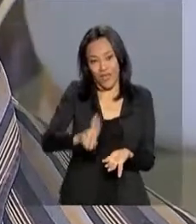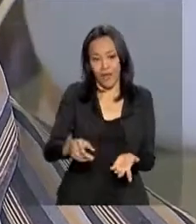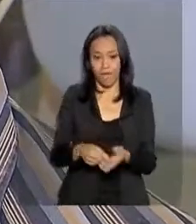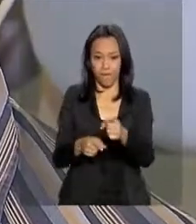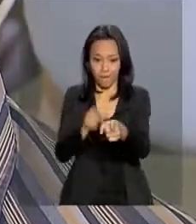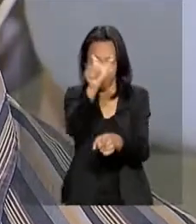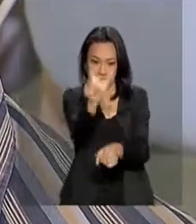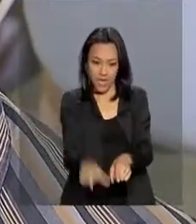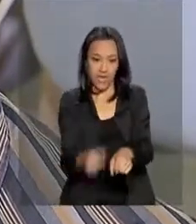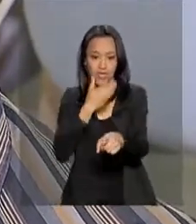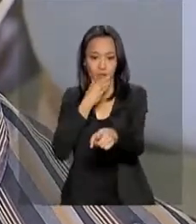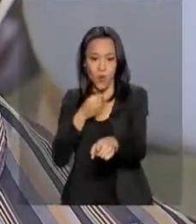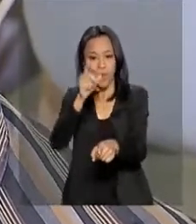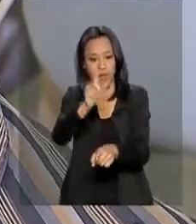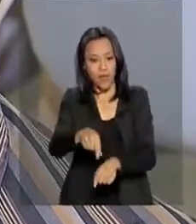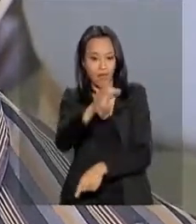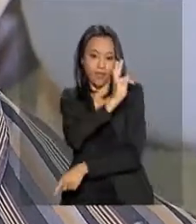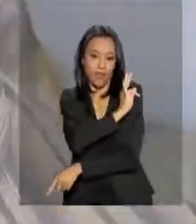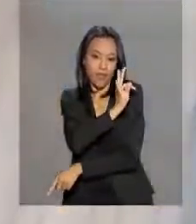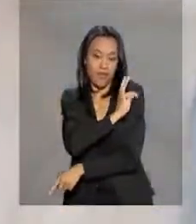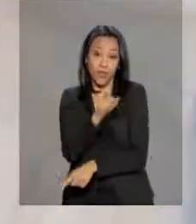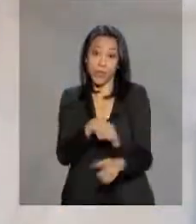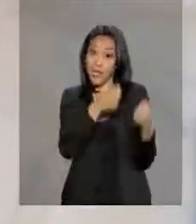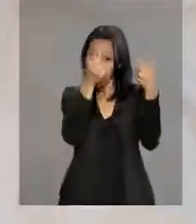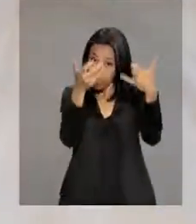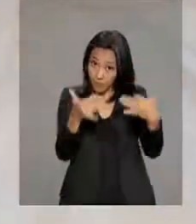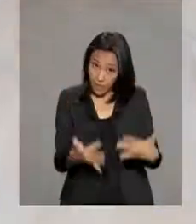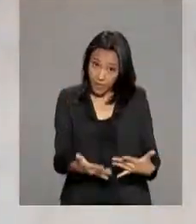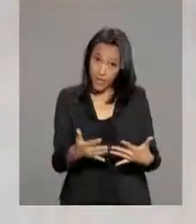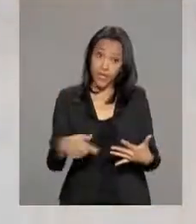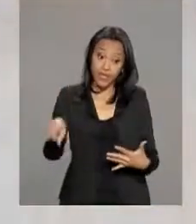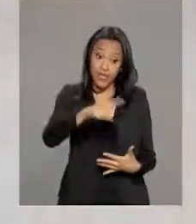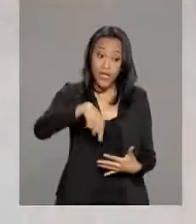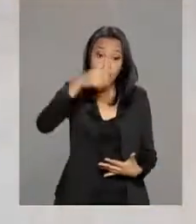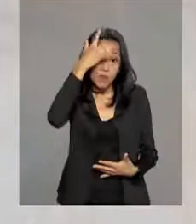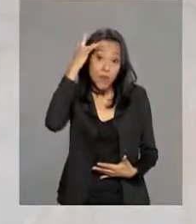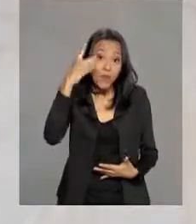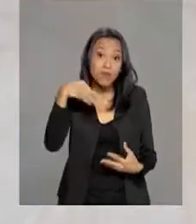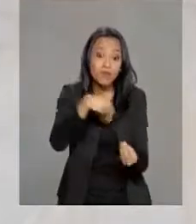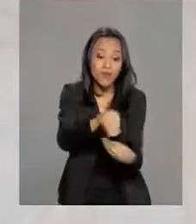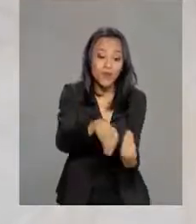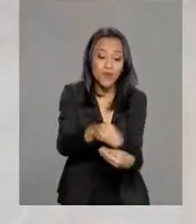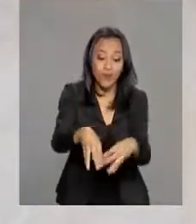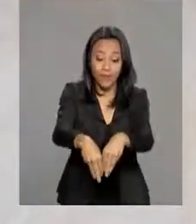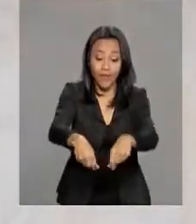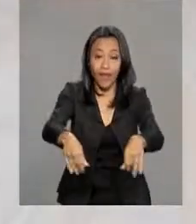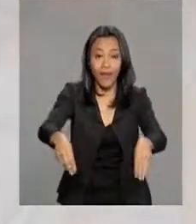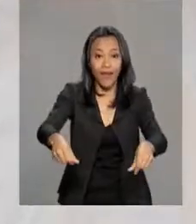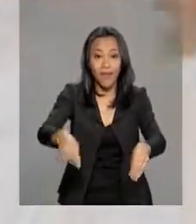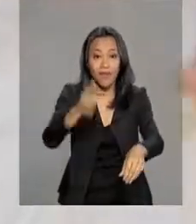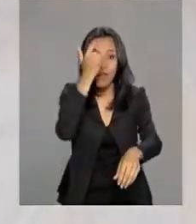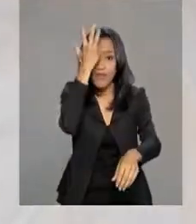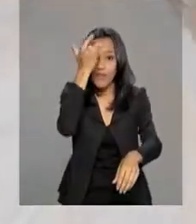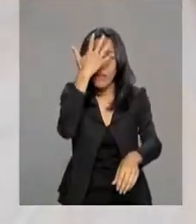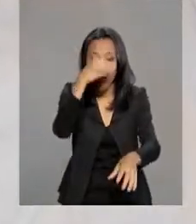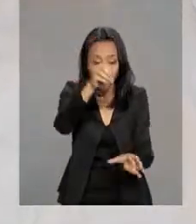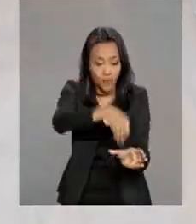Traoré, técnico do programa, explica que os agricultores colocam terra na semente para facilitar a